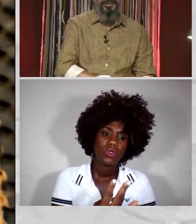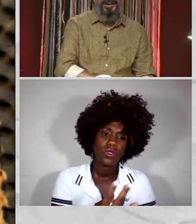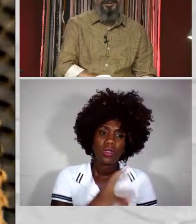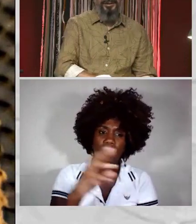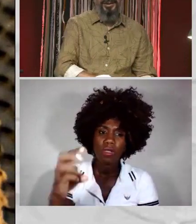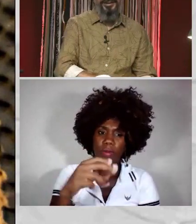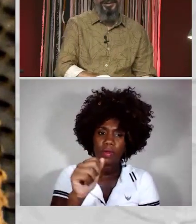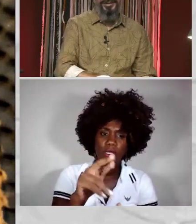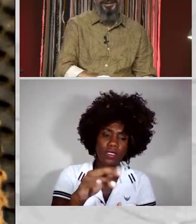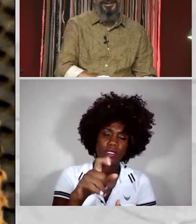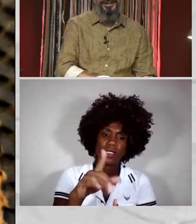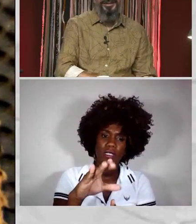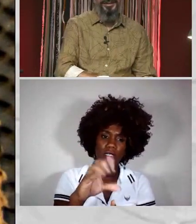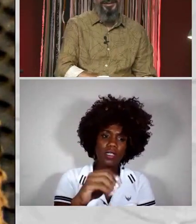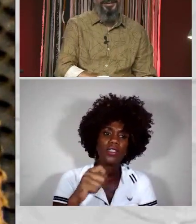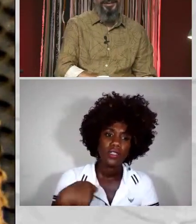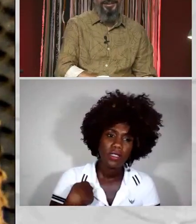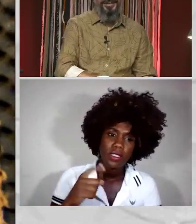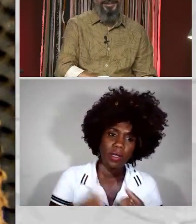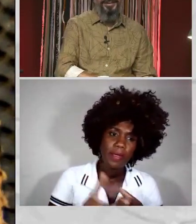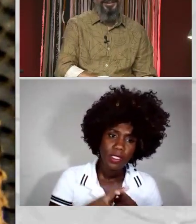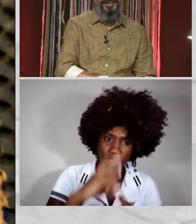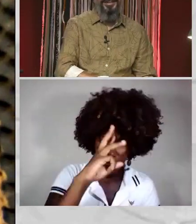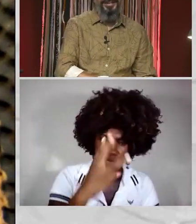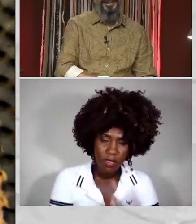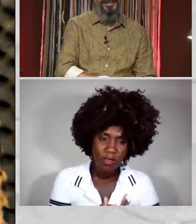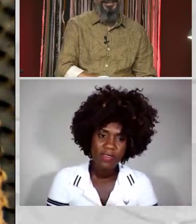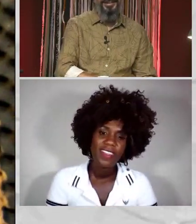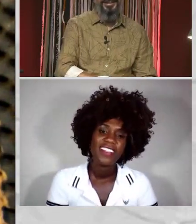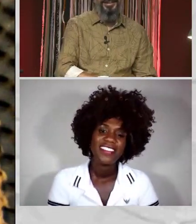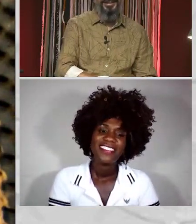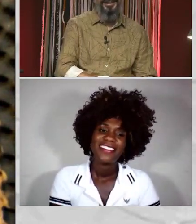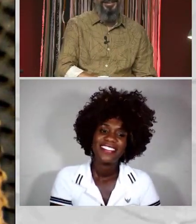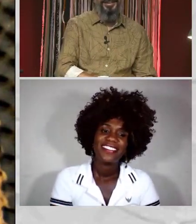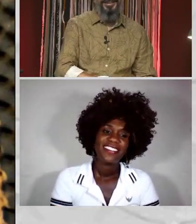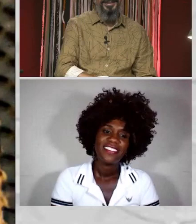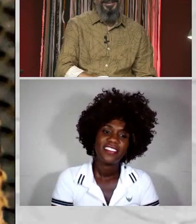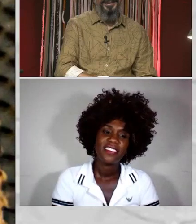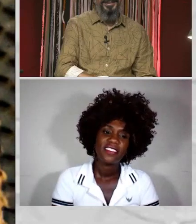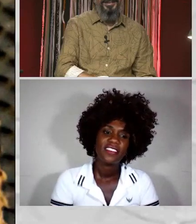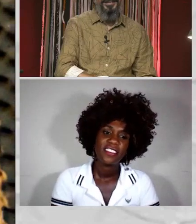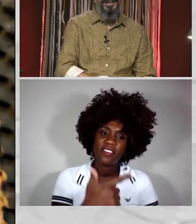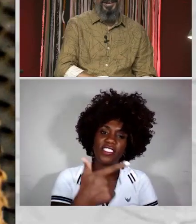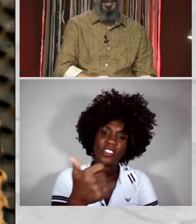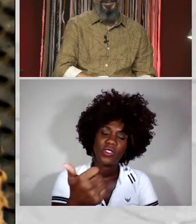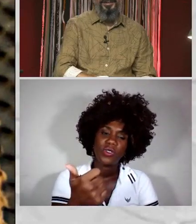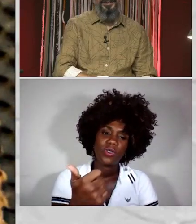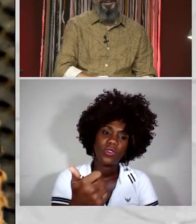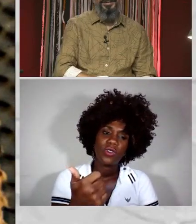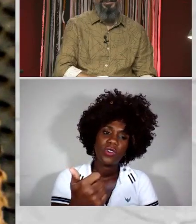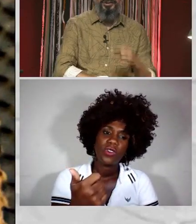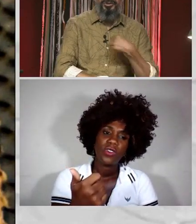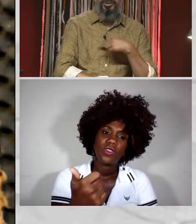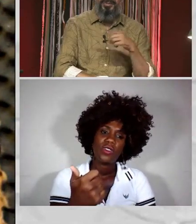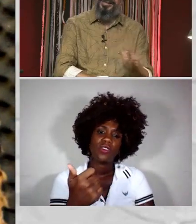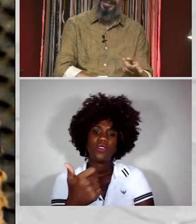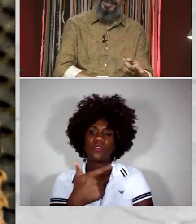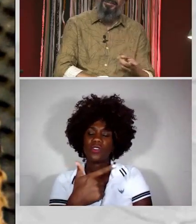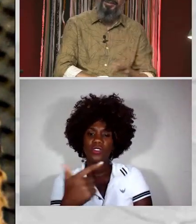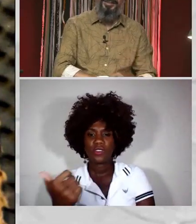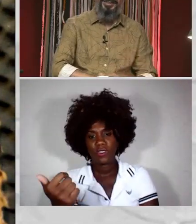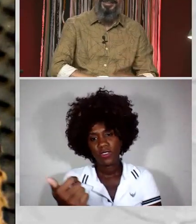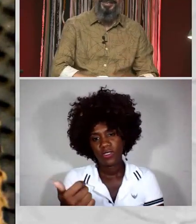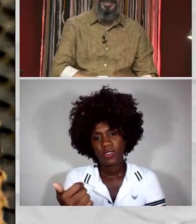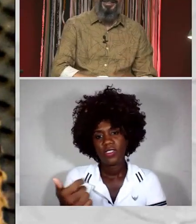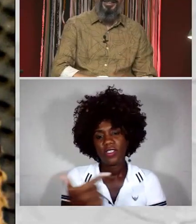março. Março, por coincidência, eu também sou. Você é 21 ou é 20? 21, Marcelino